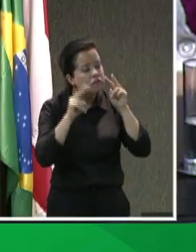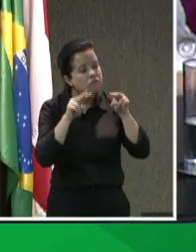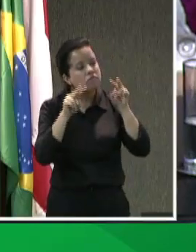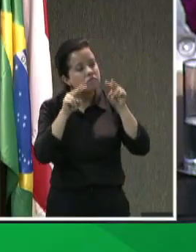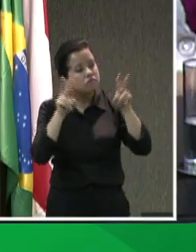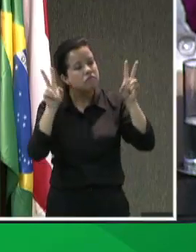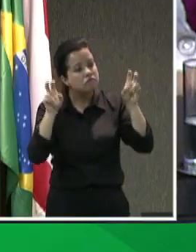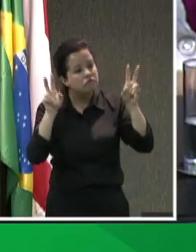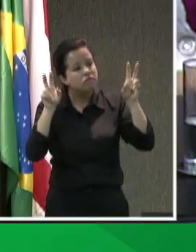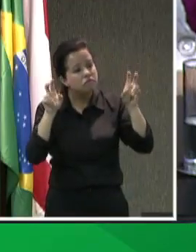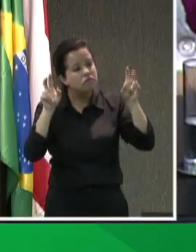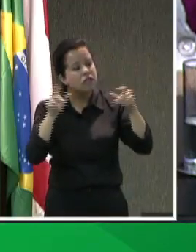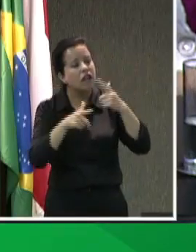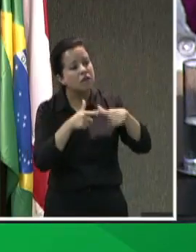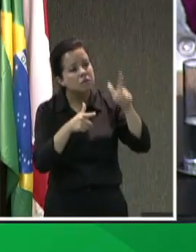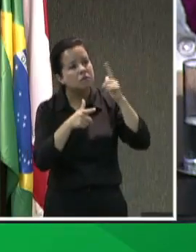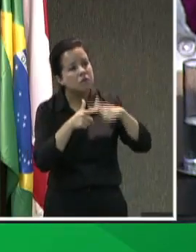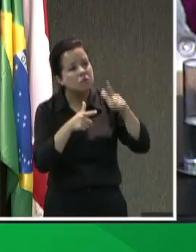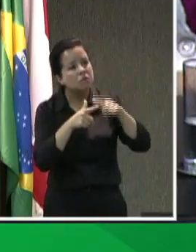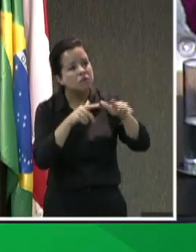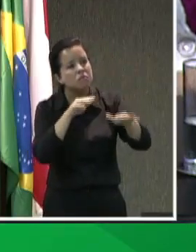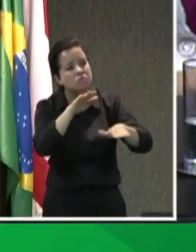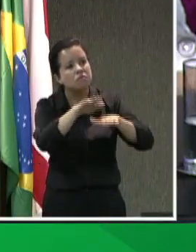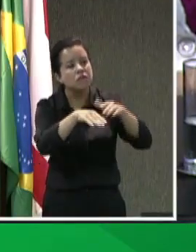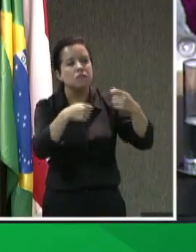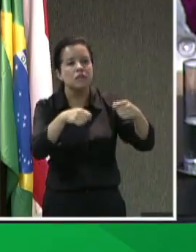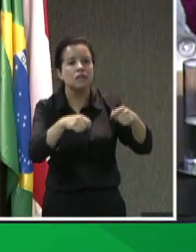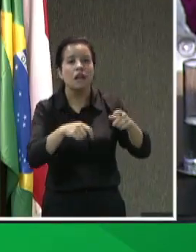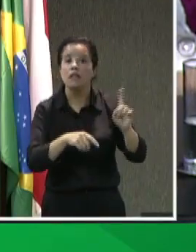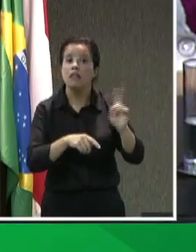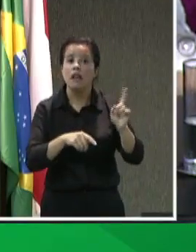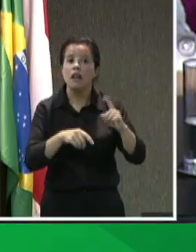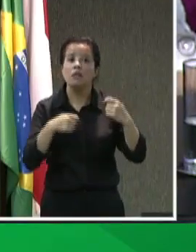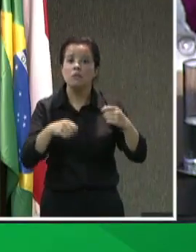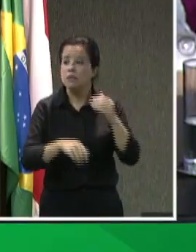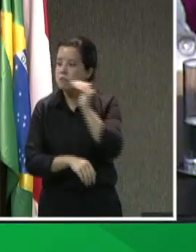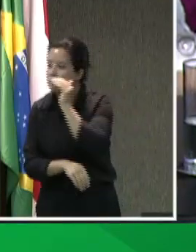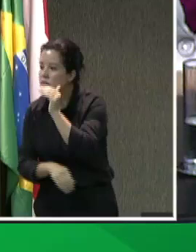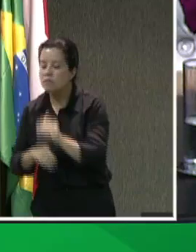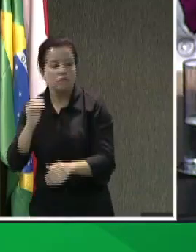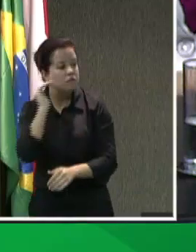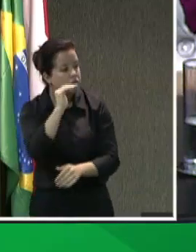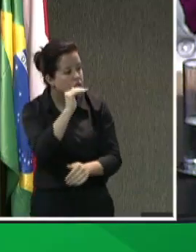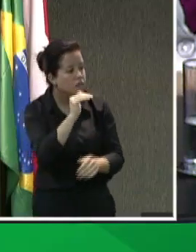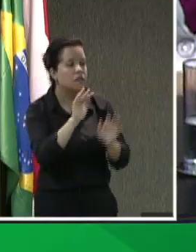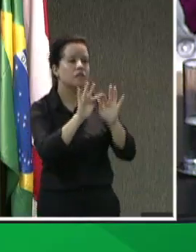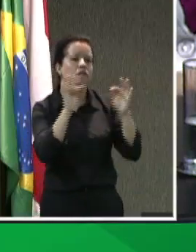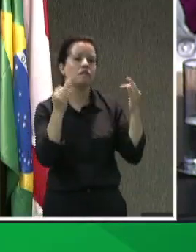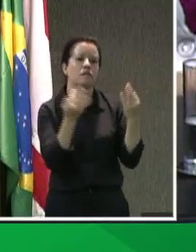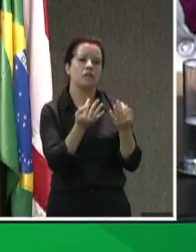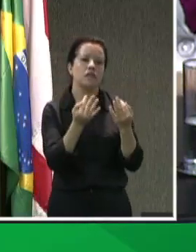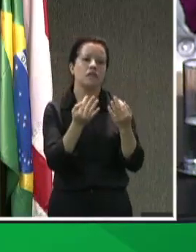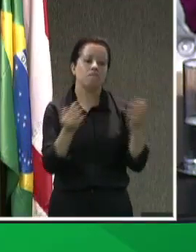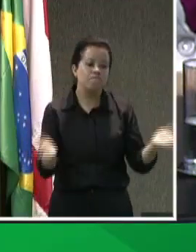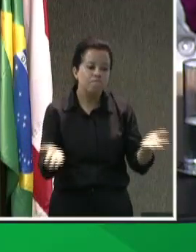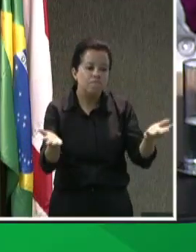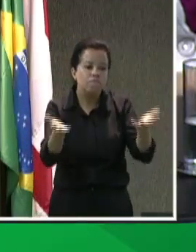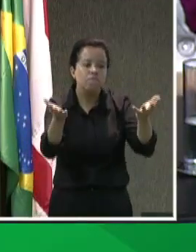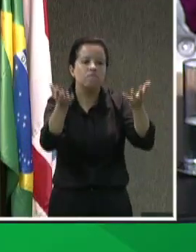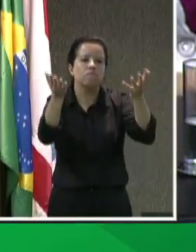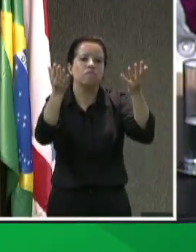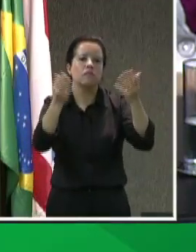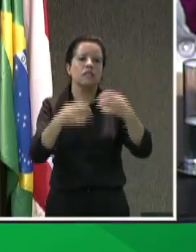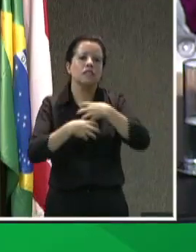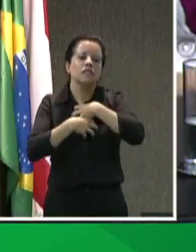gente tem, de problemas que a gente tem para perseguir, mas está na hora de a gente provocar o vizinho, provocar o familiar e começar a